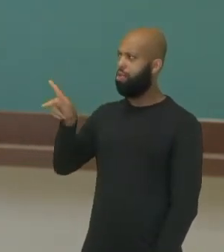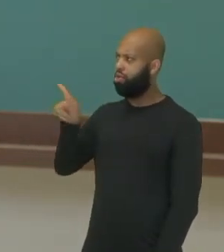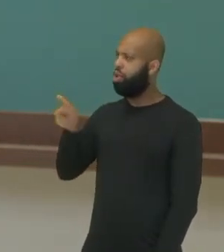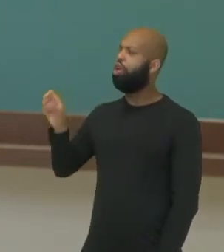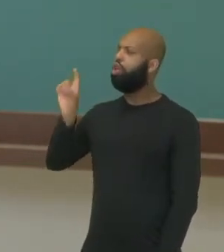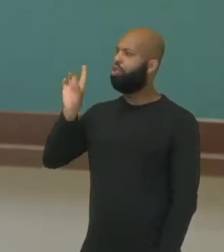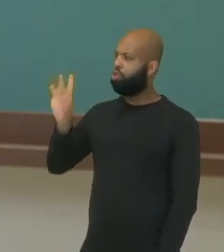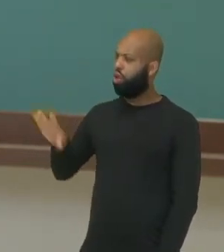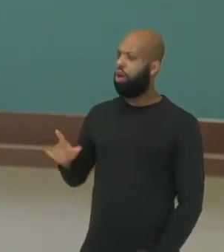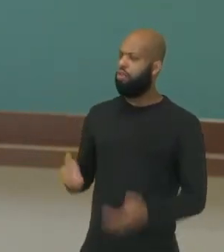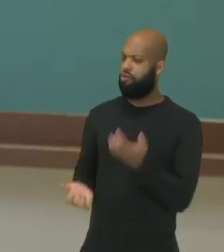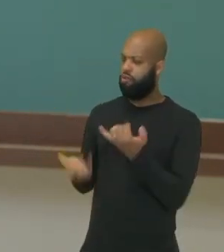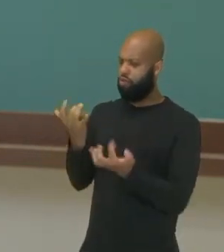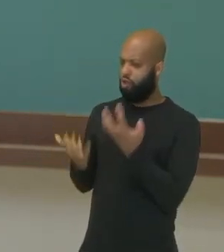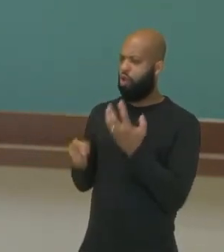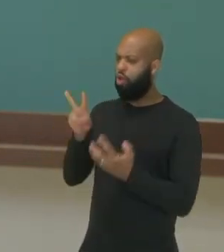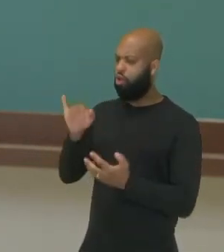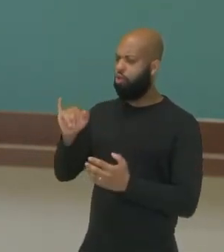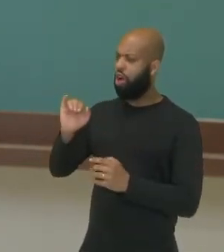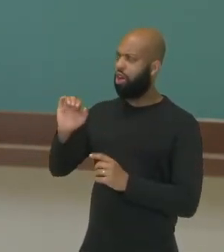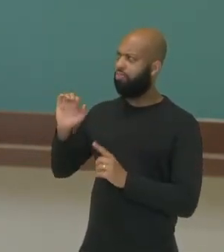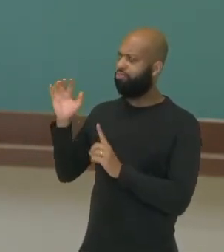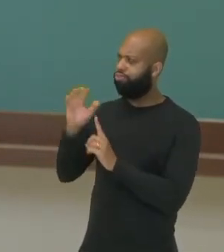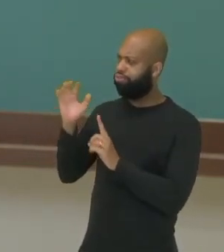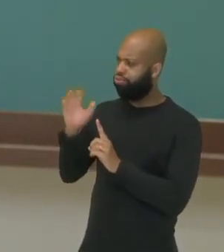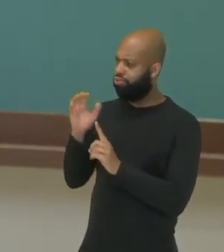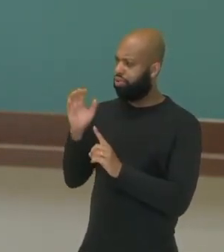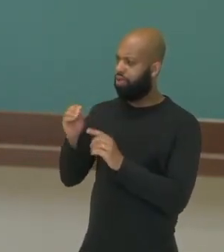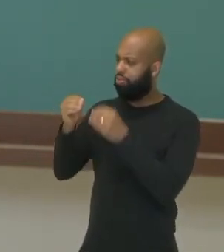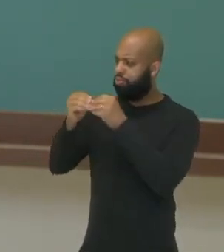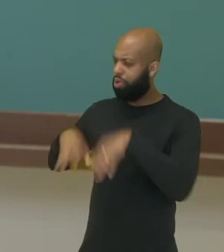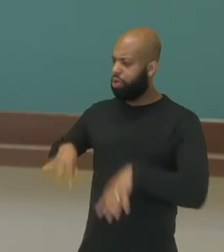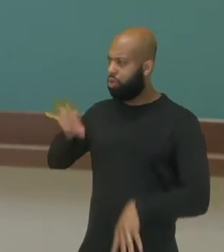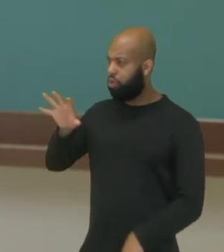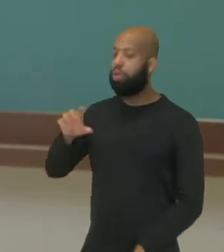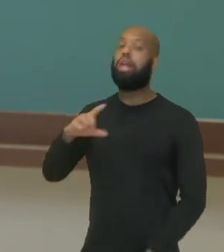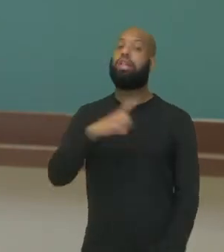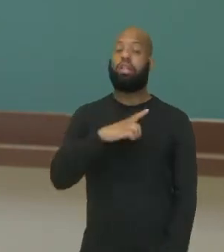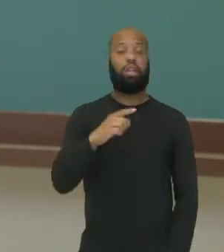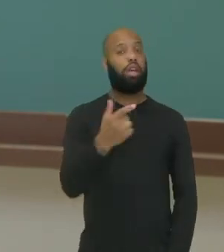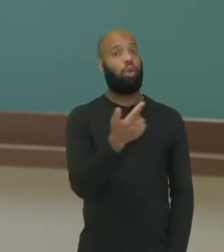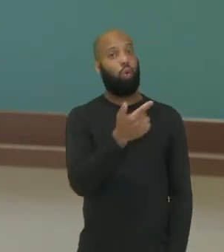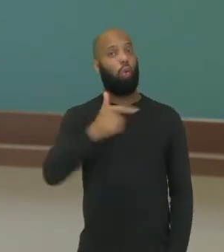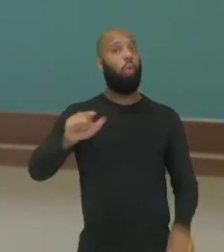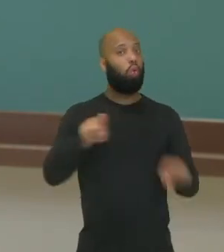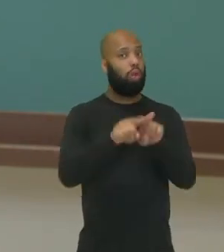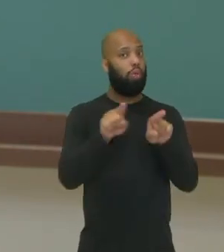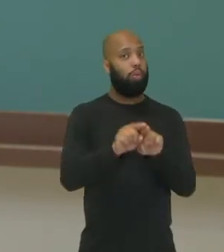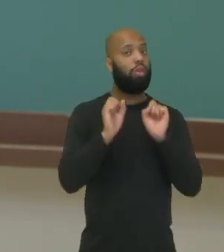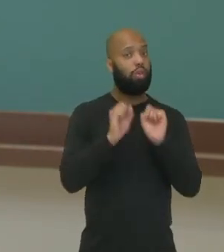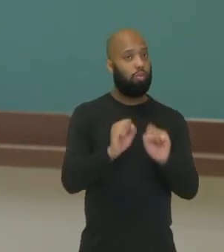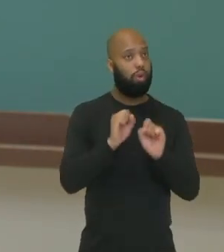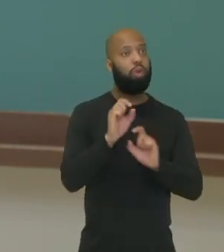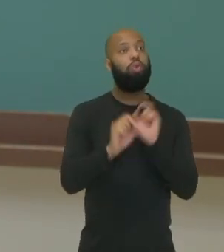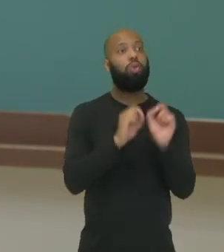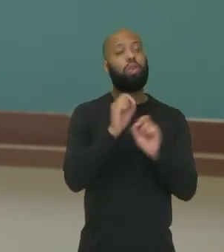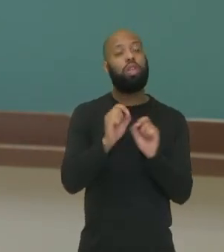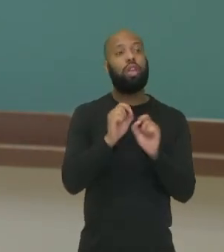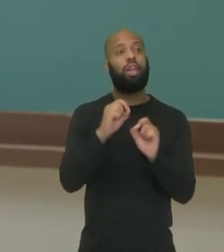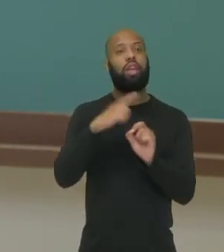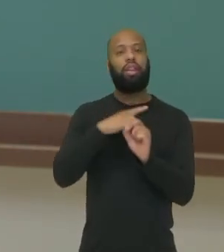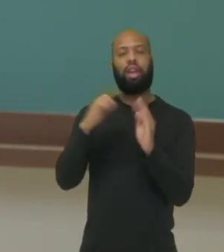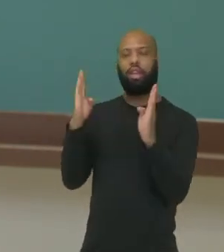provocar? Não. Existe um outro fator também que pode provocar ali a extinção de espécies, que é a